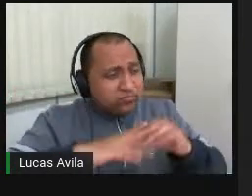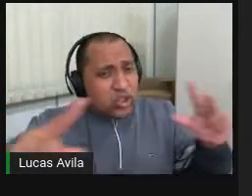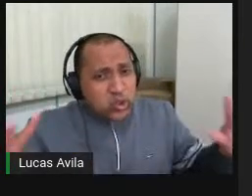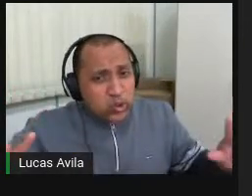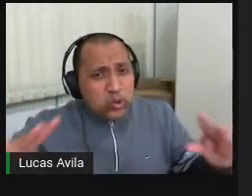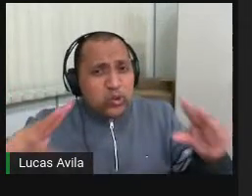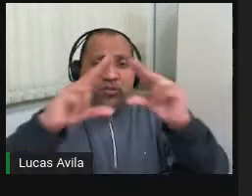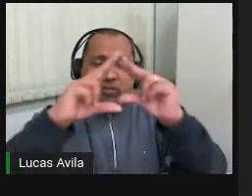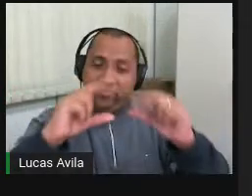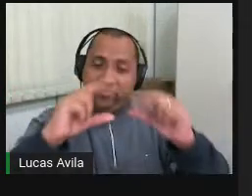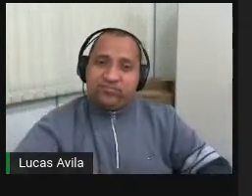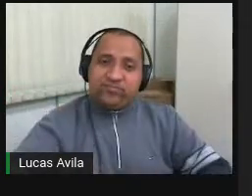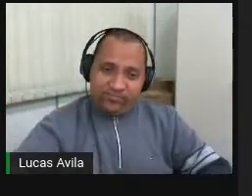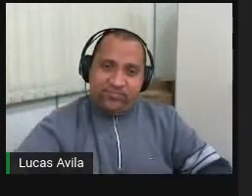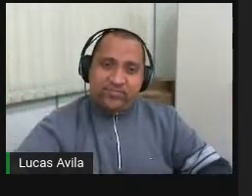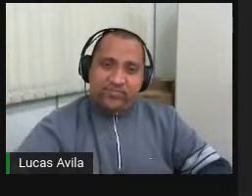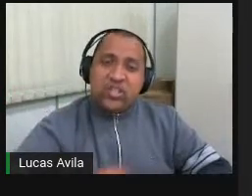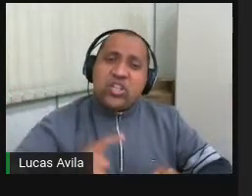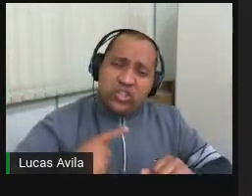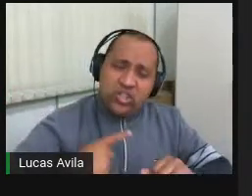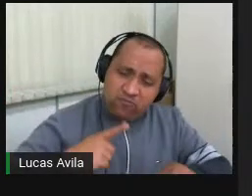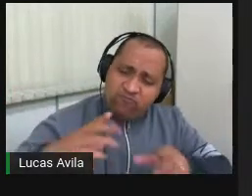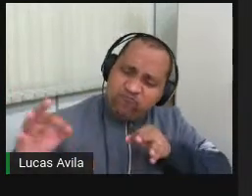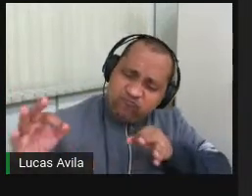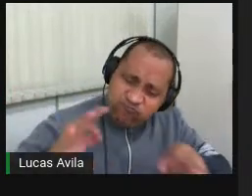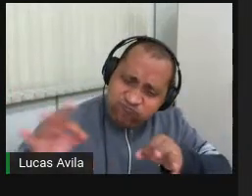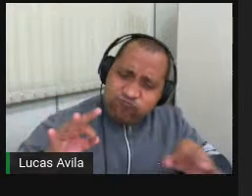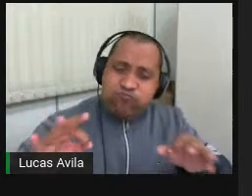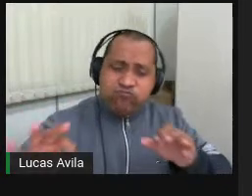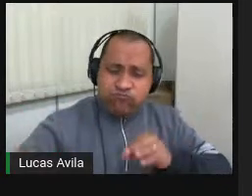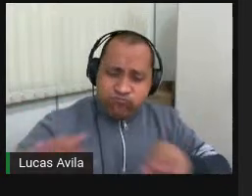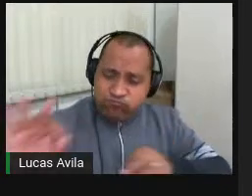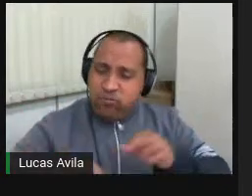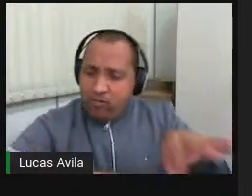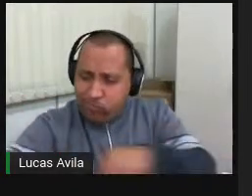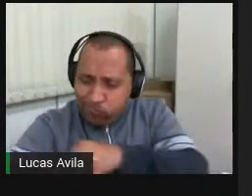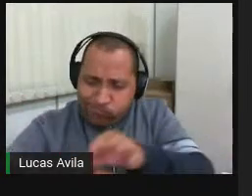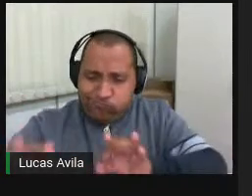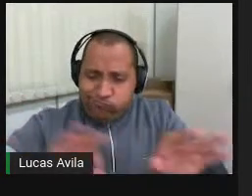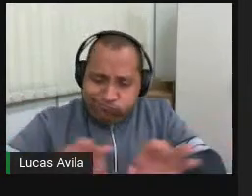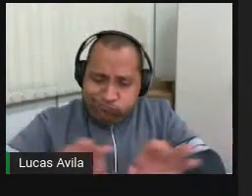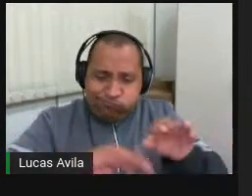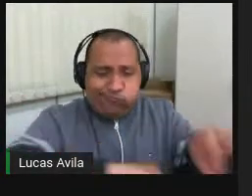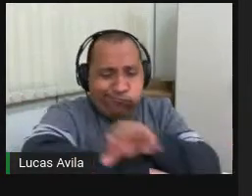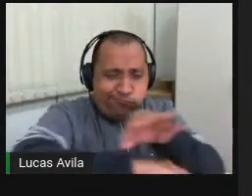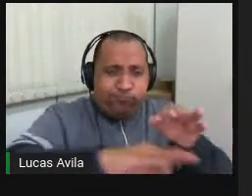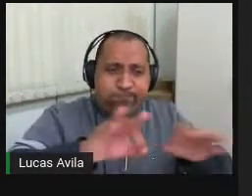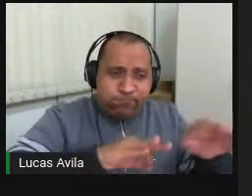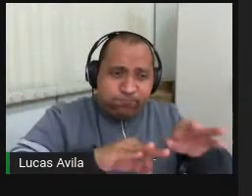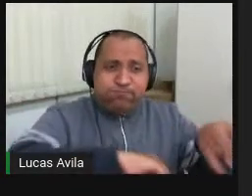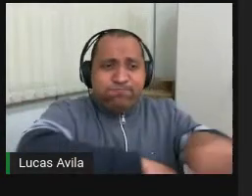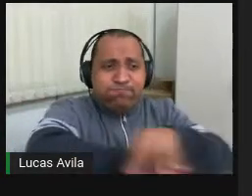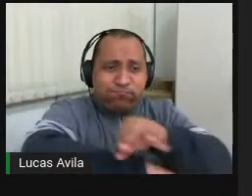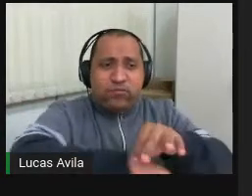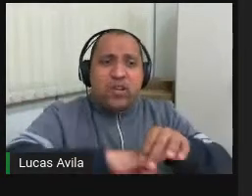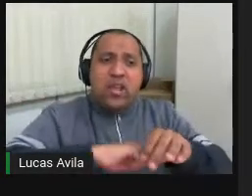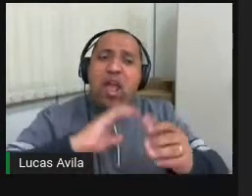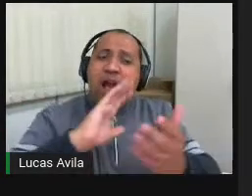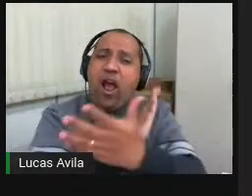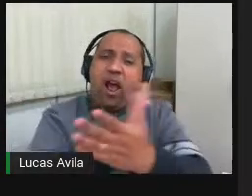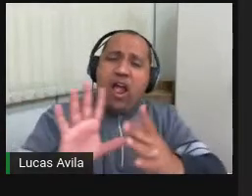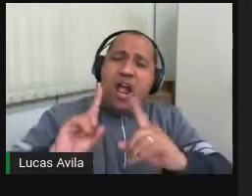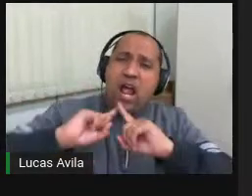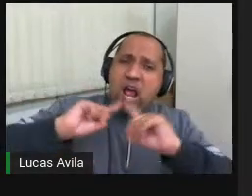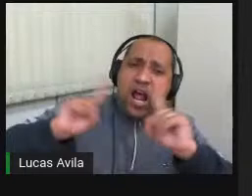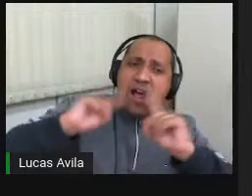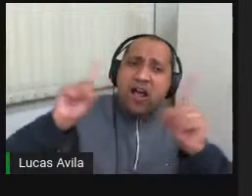né, de projetos, mais de uma centena de projetos, e foram dezenas de reclamações onde a mídia